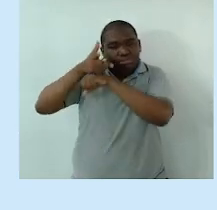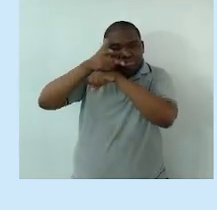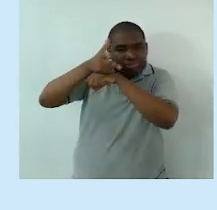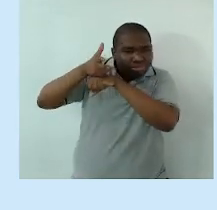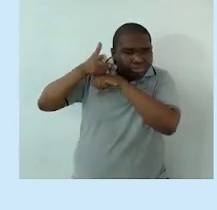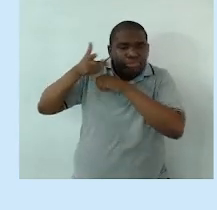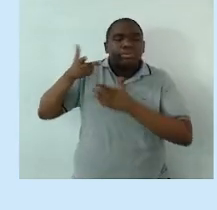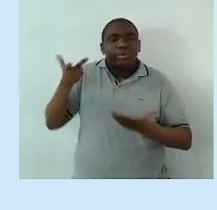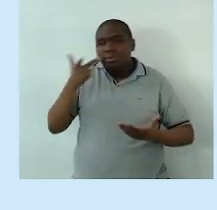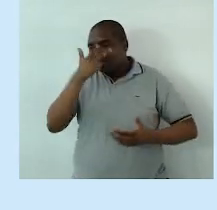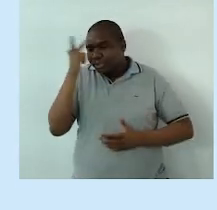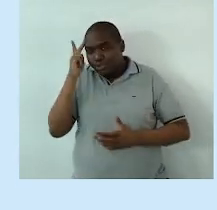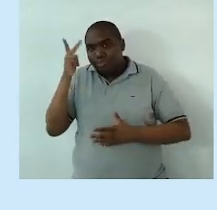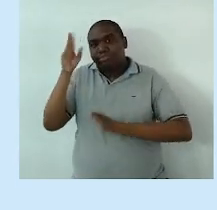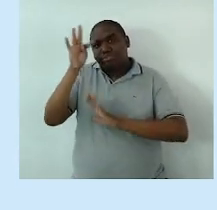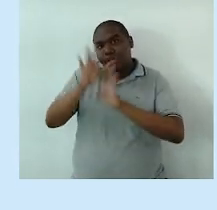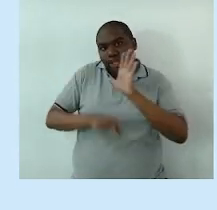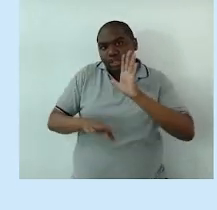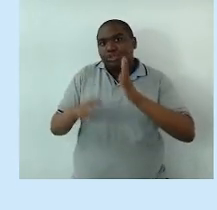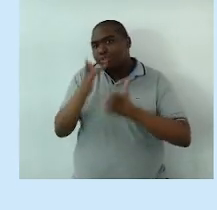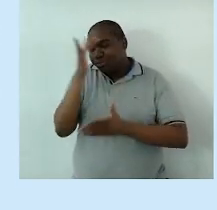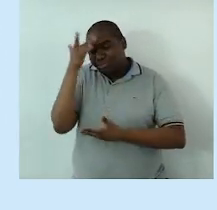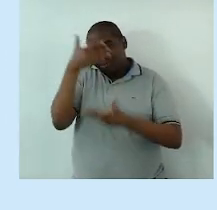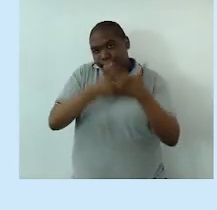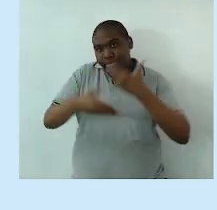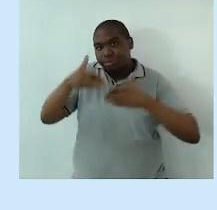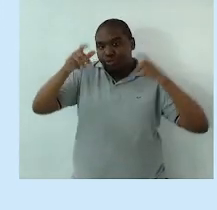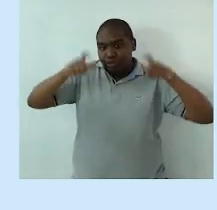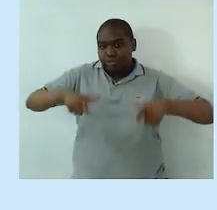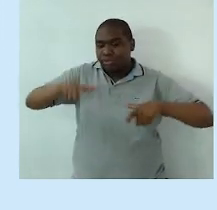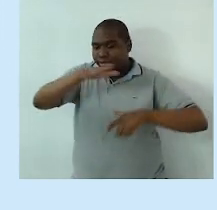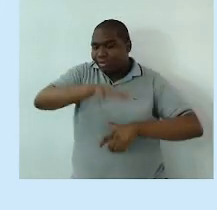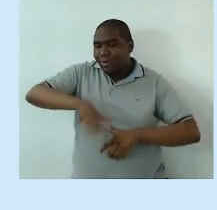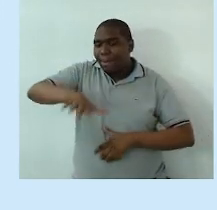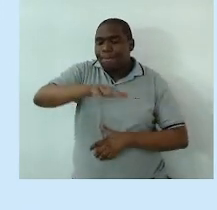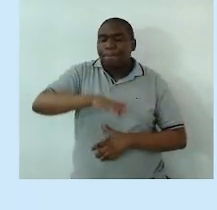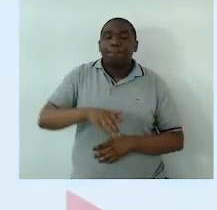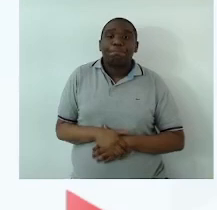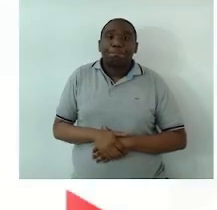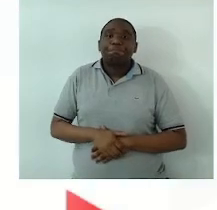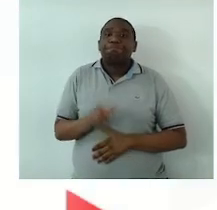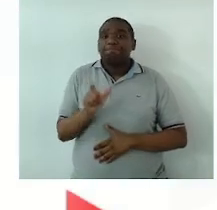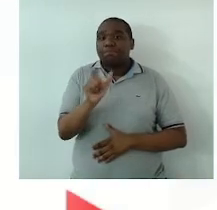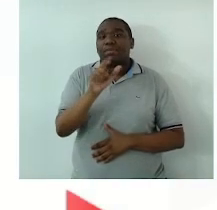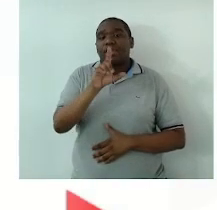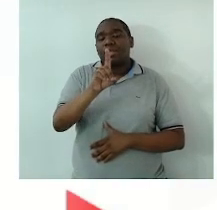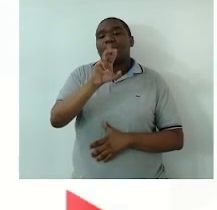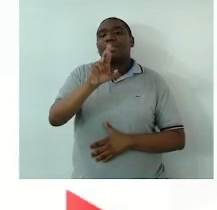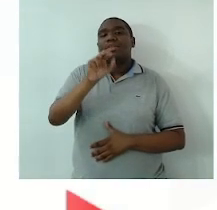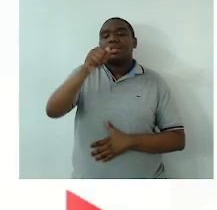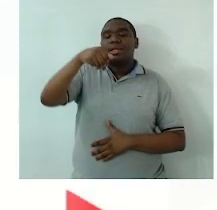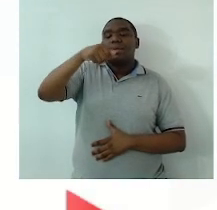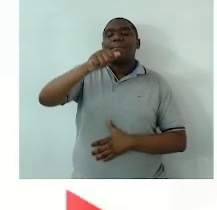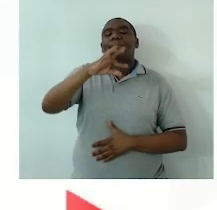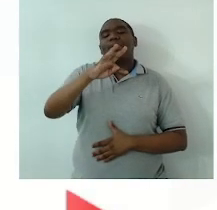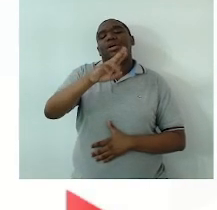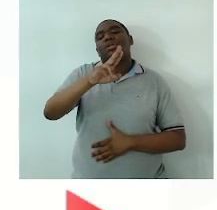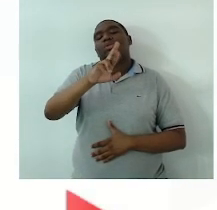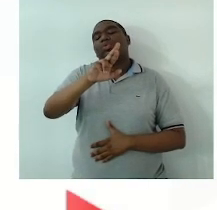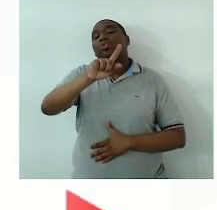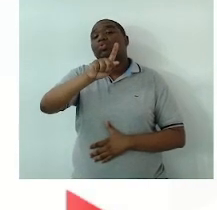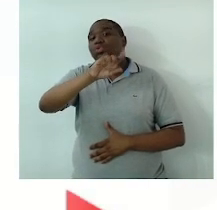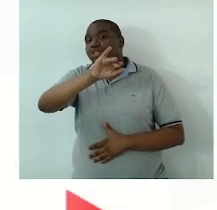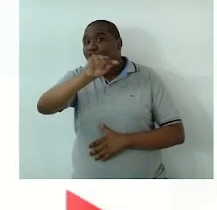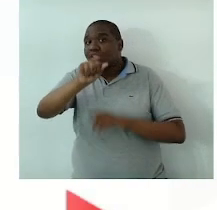os atores e o texto, certo? A dramaturgia surgiu por volta de